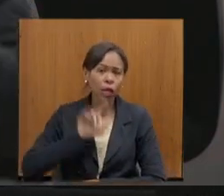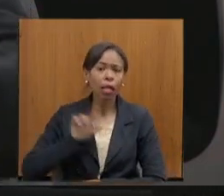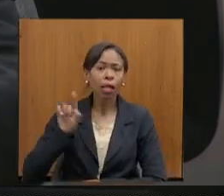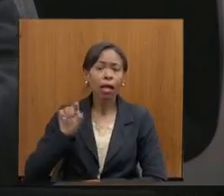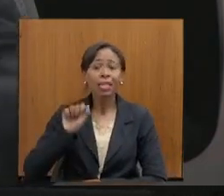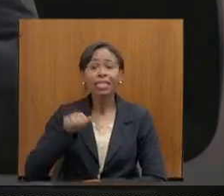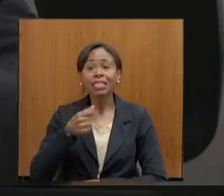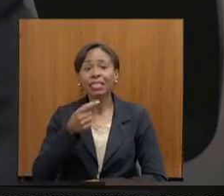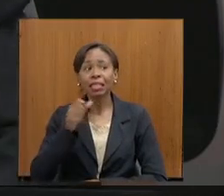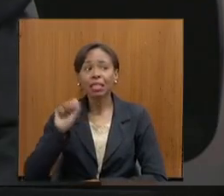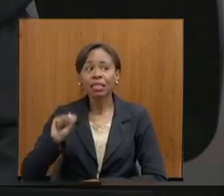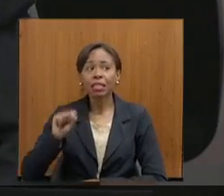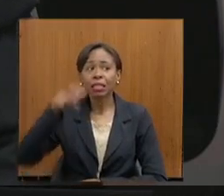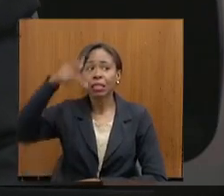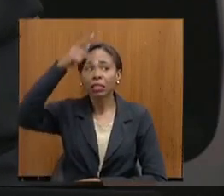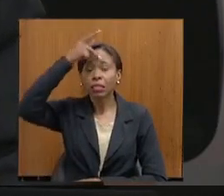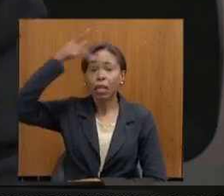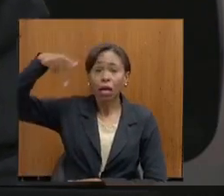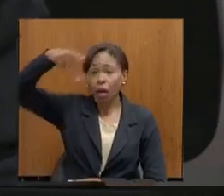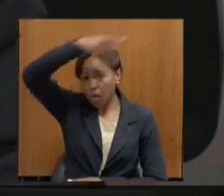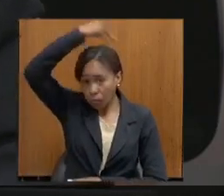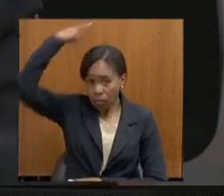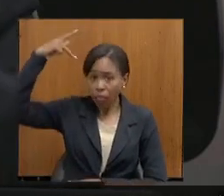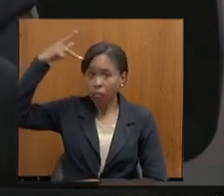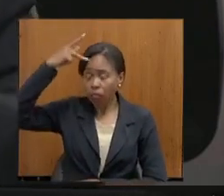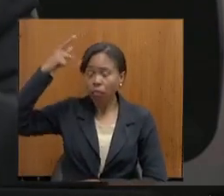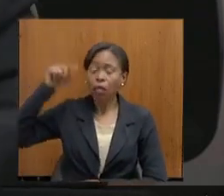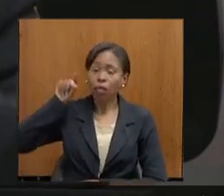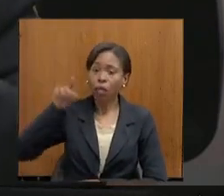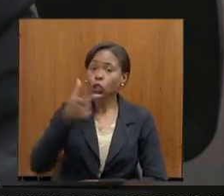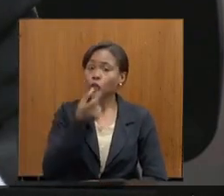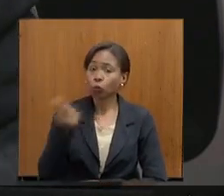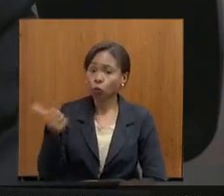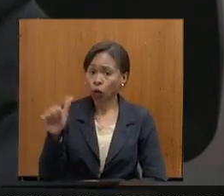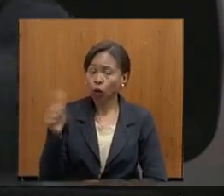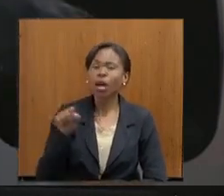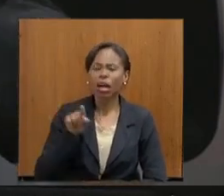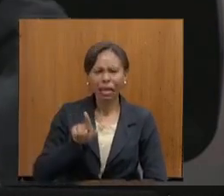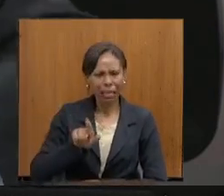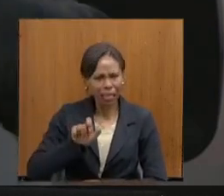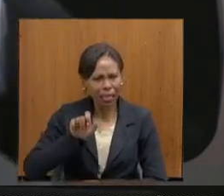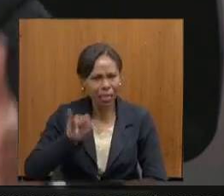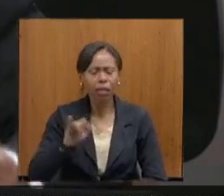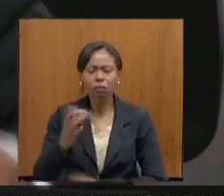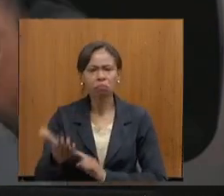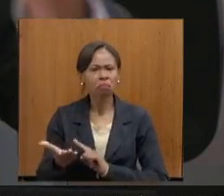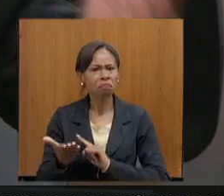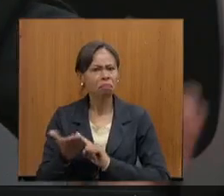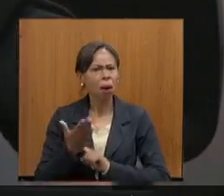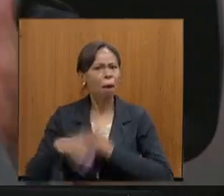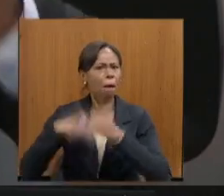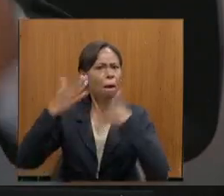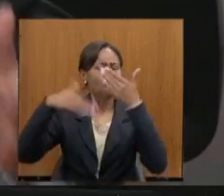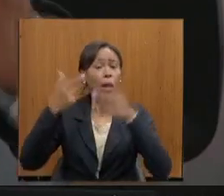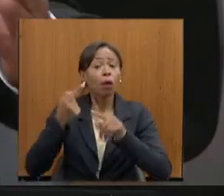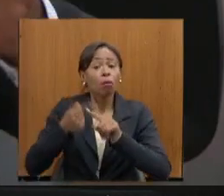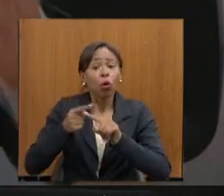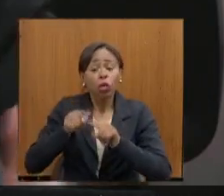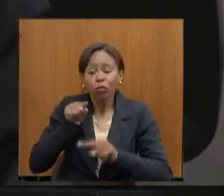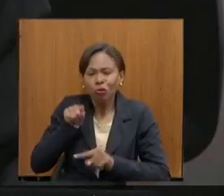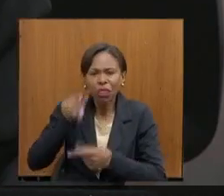em 2011 e essa lei hoje tem dado Bons Frutos através dos arranjos que vossa excelência